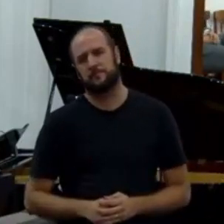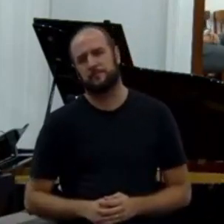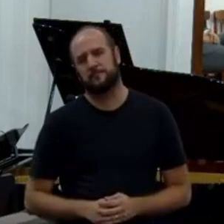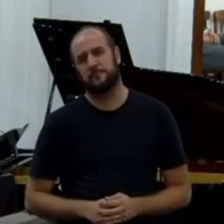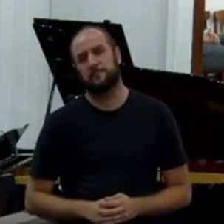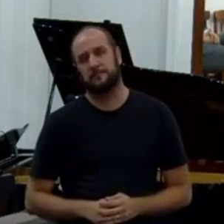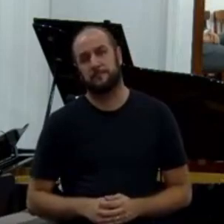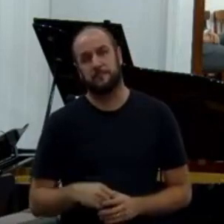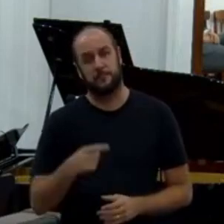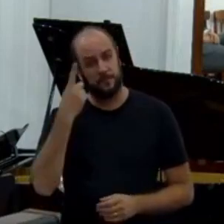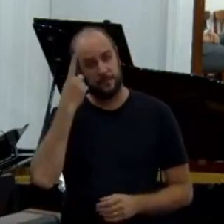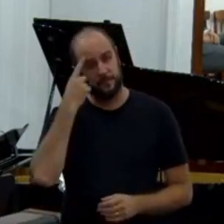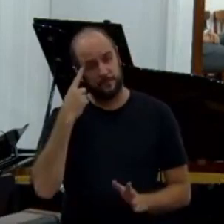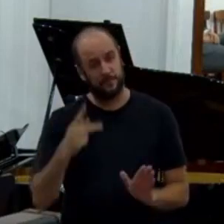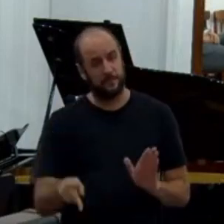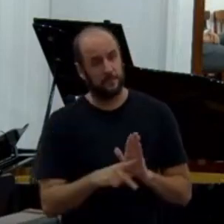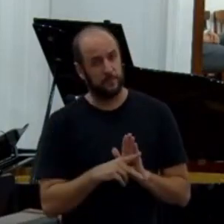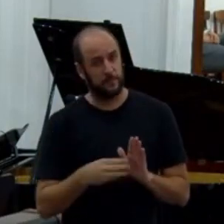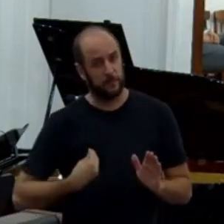Avalie a sua própria vida.